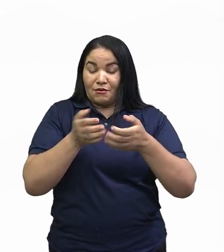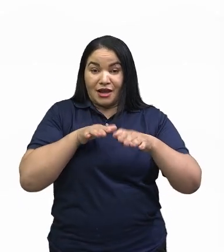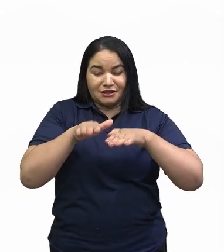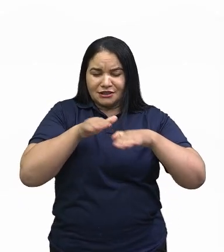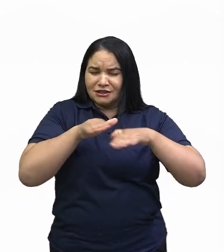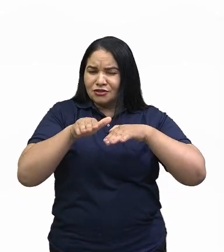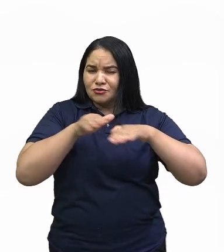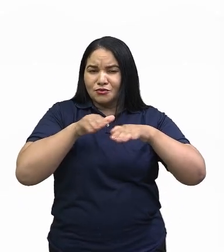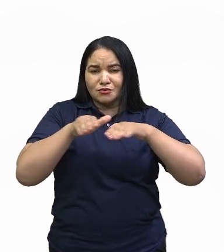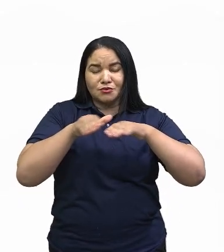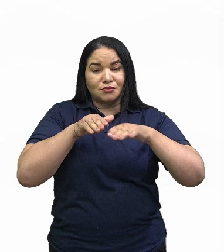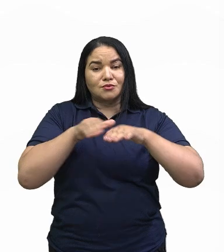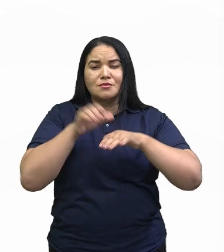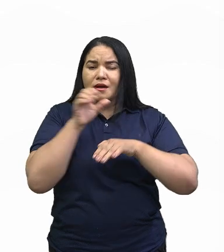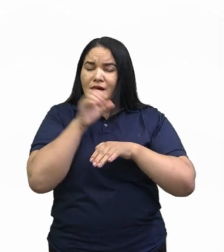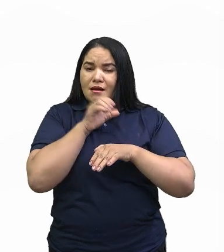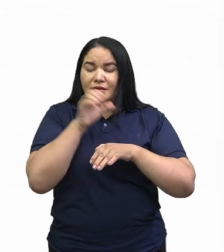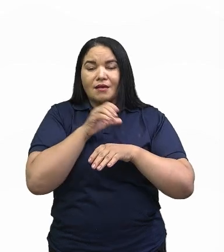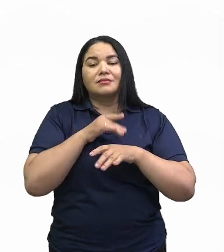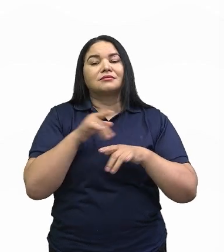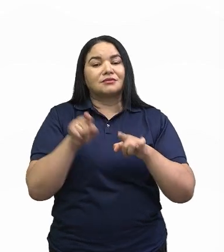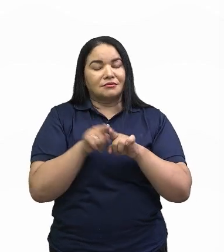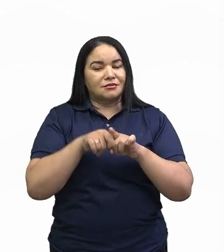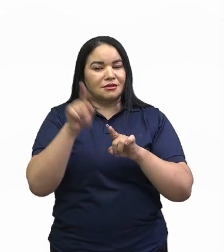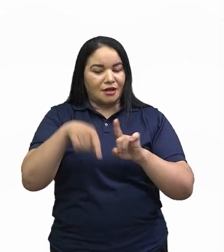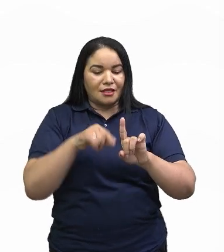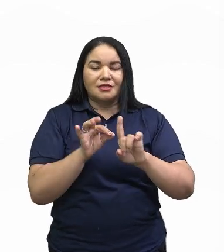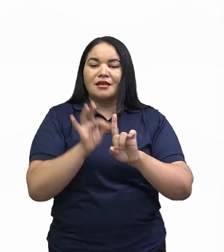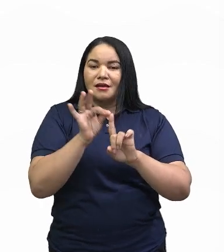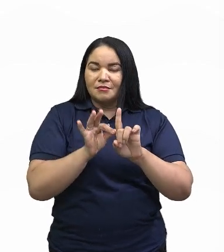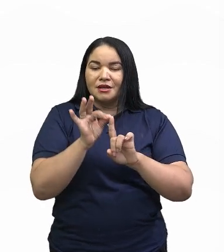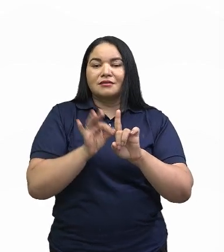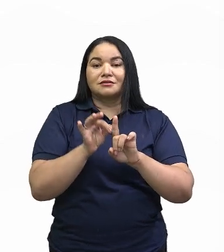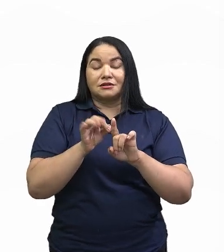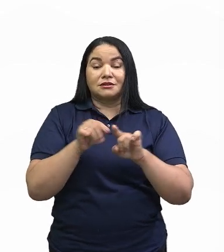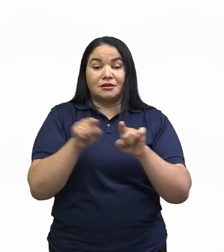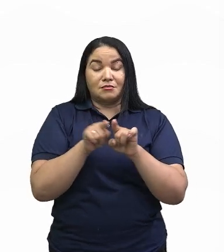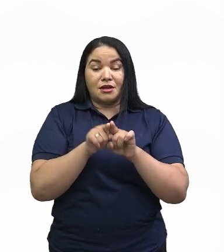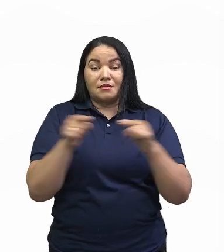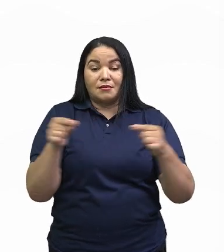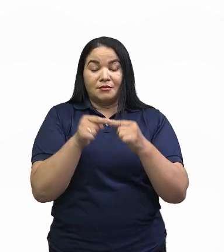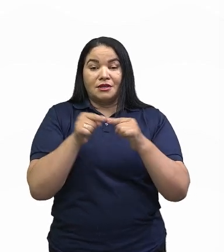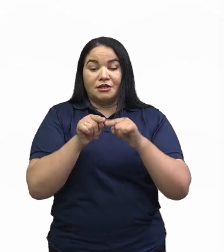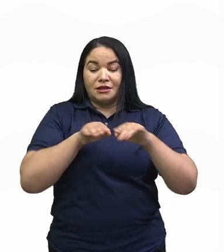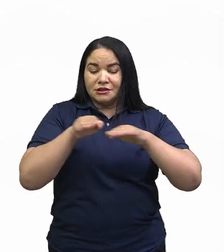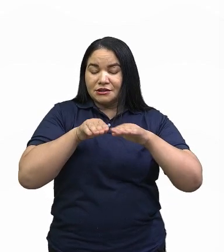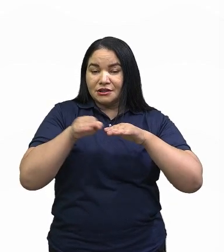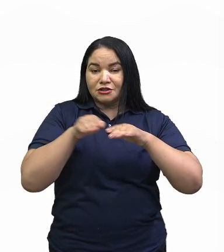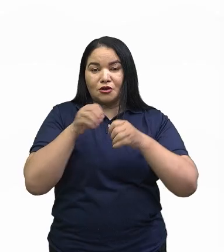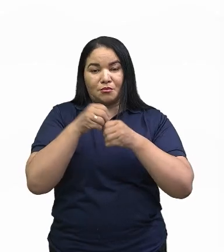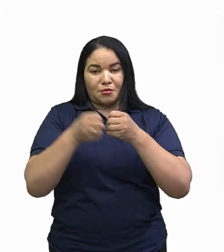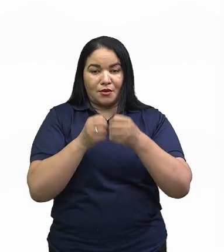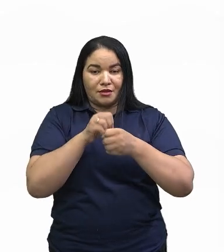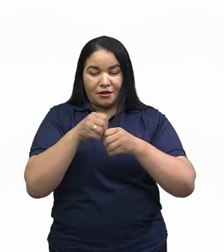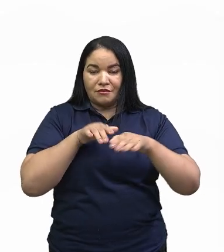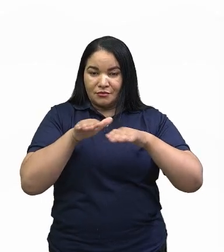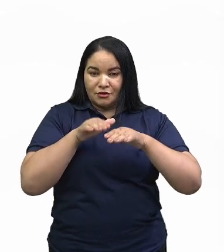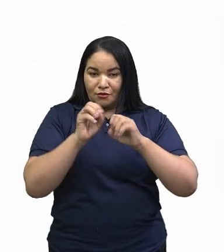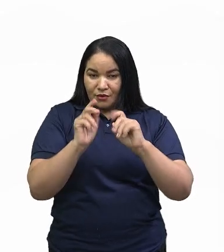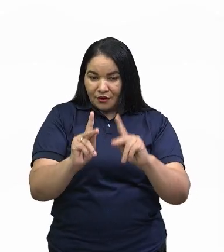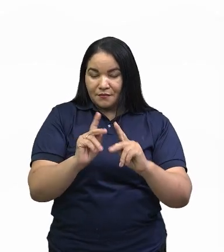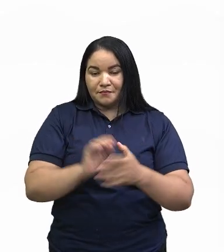moléculas. Por isto que a temperatura é o grau de agitação das moléculas. Muito